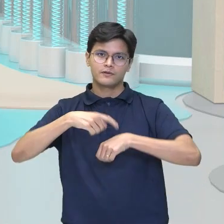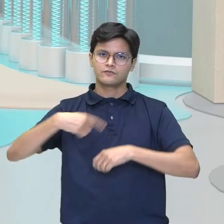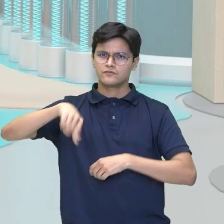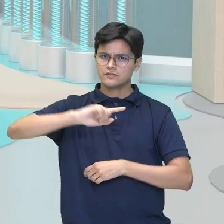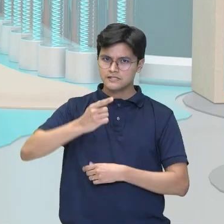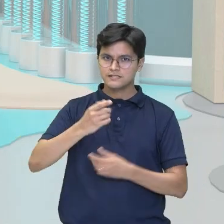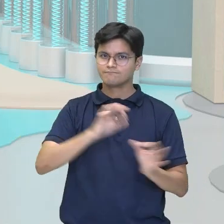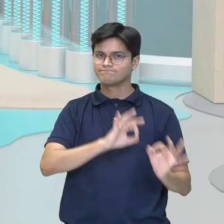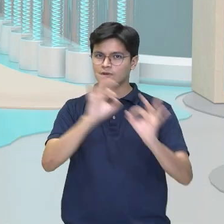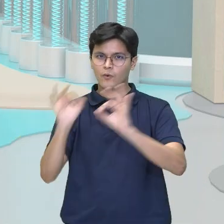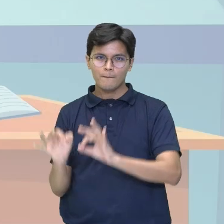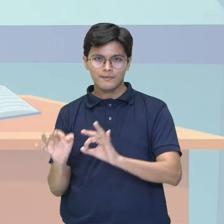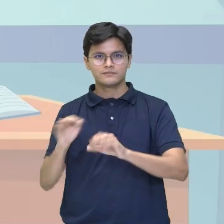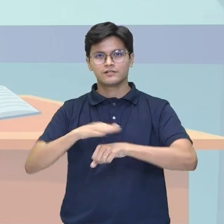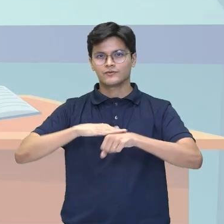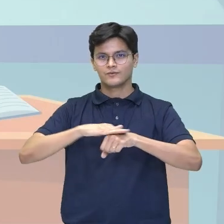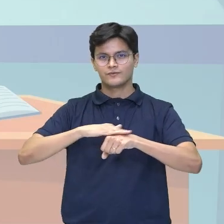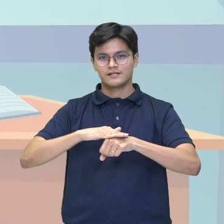Pay attention.